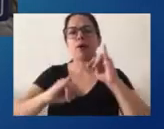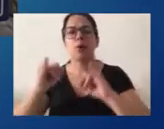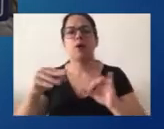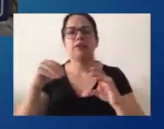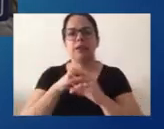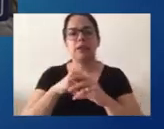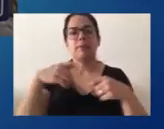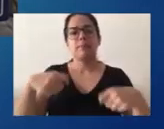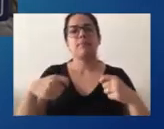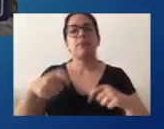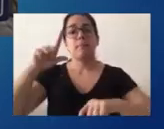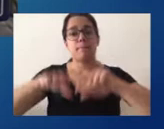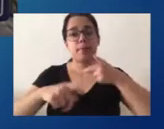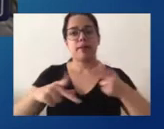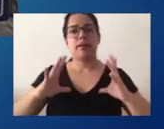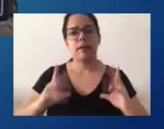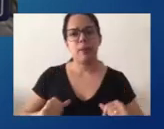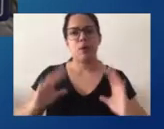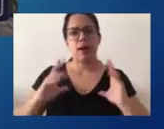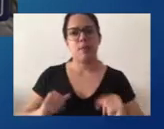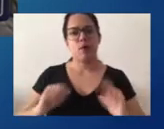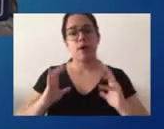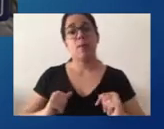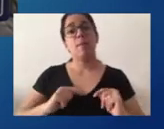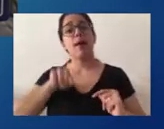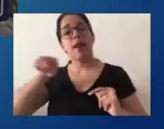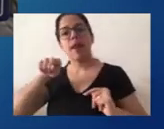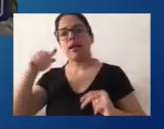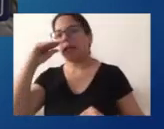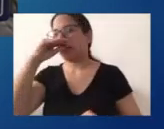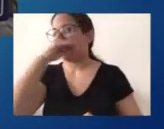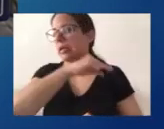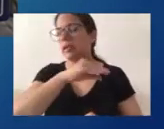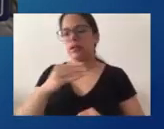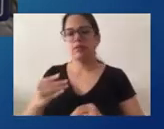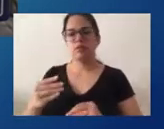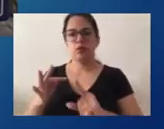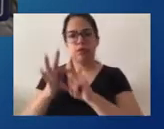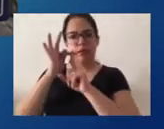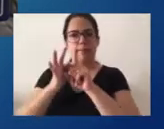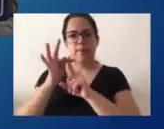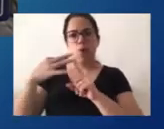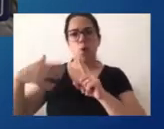por exemplo, há necessidade, né, constante de material estar esterilizado, então são usados, né,